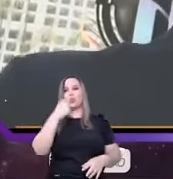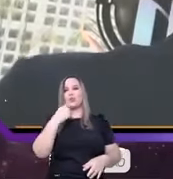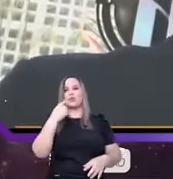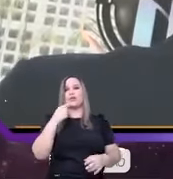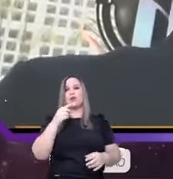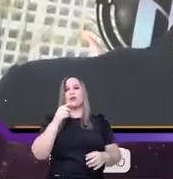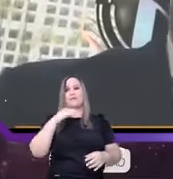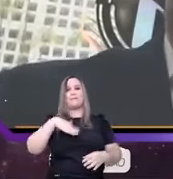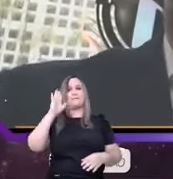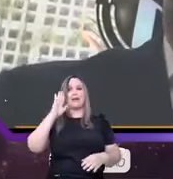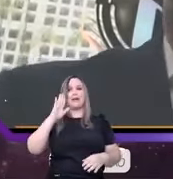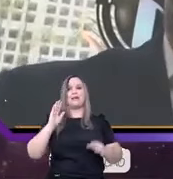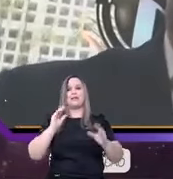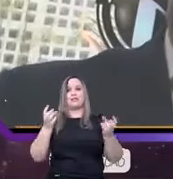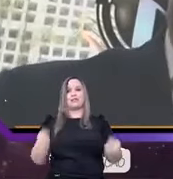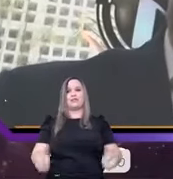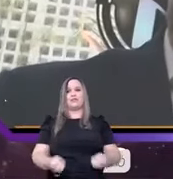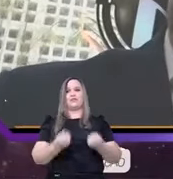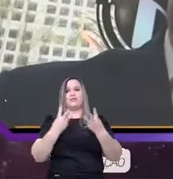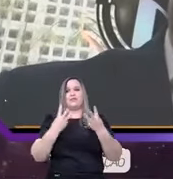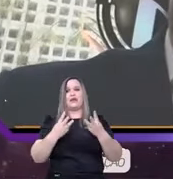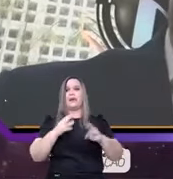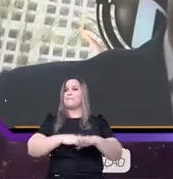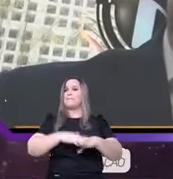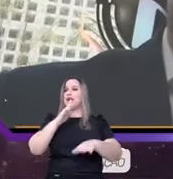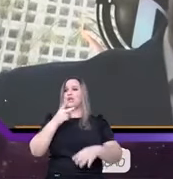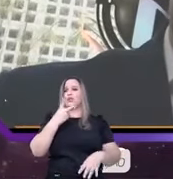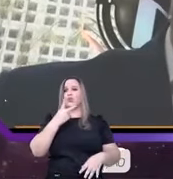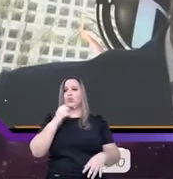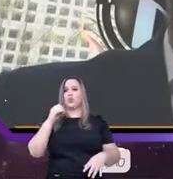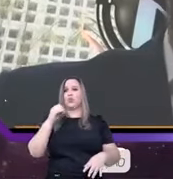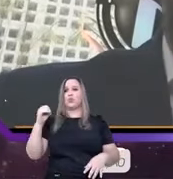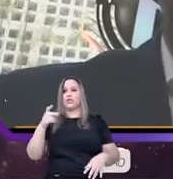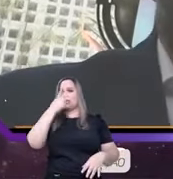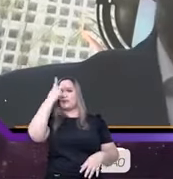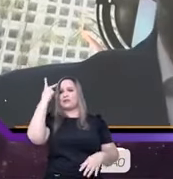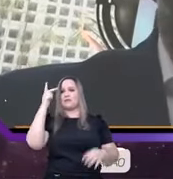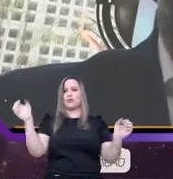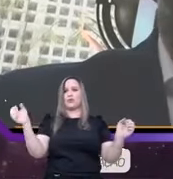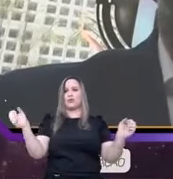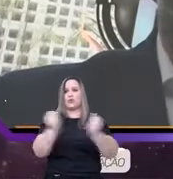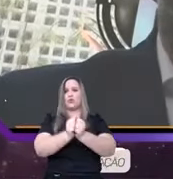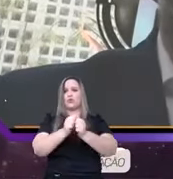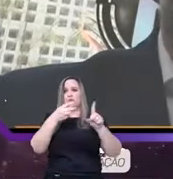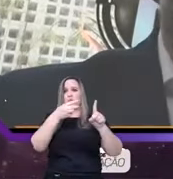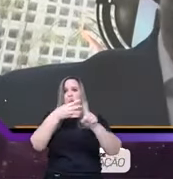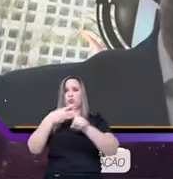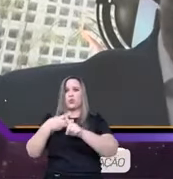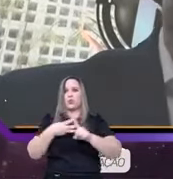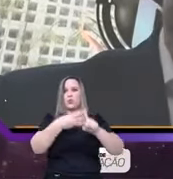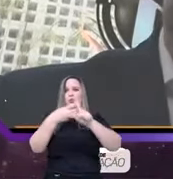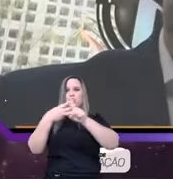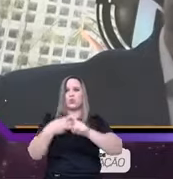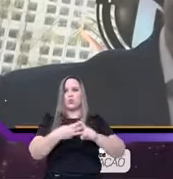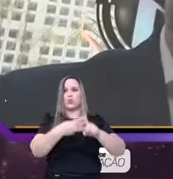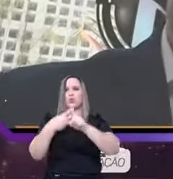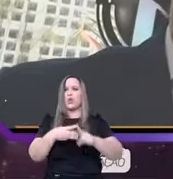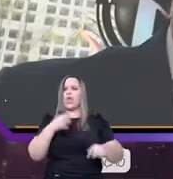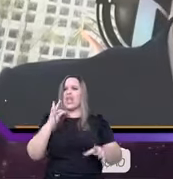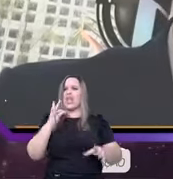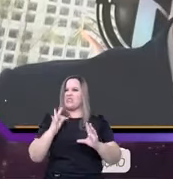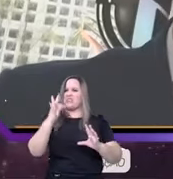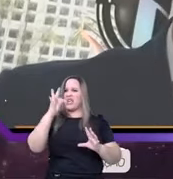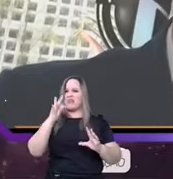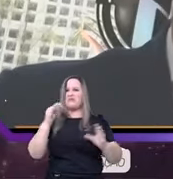evento, com mais de 200 pessoas nos acompanhando. Isso é fantástico, apenas a tecnologia poderia nos proporcionar